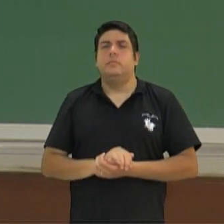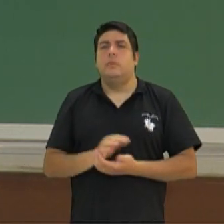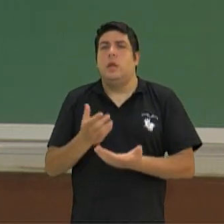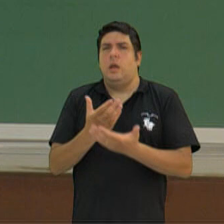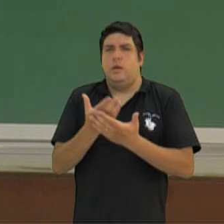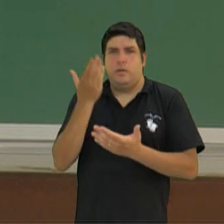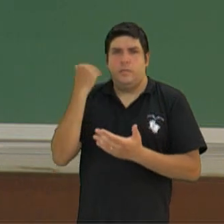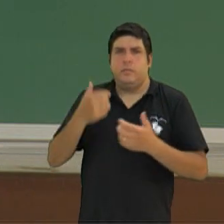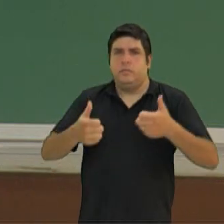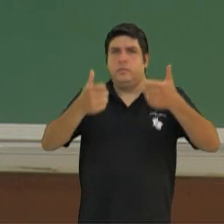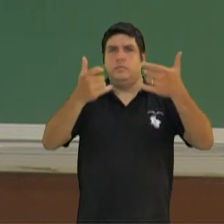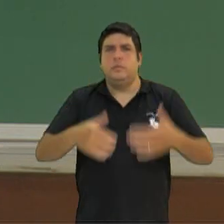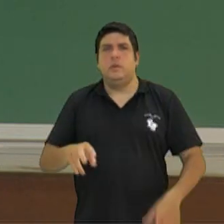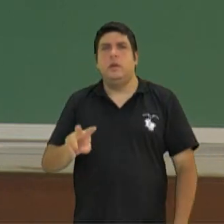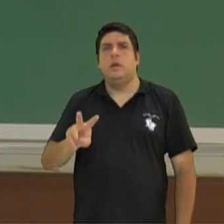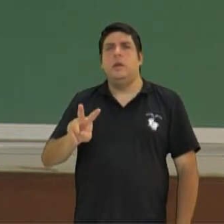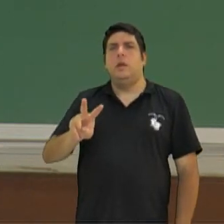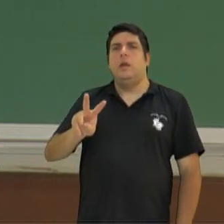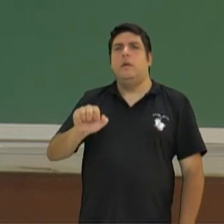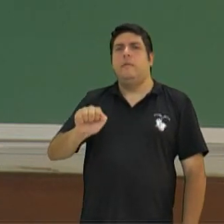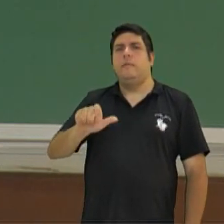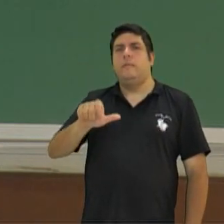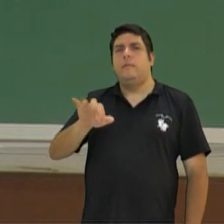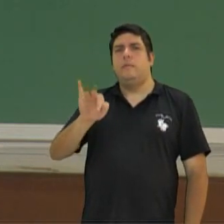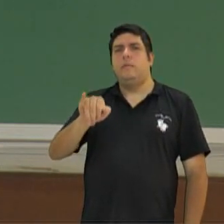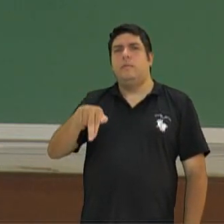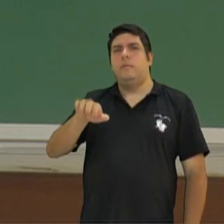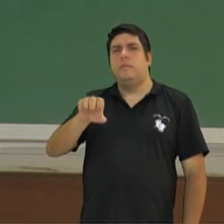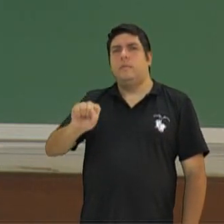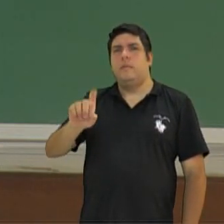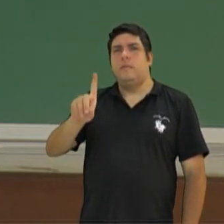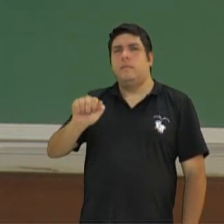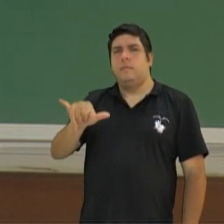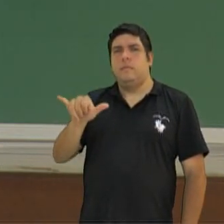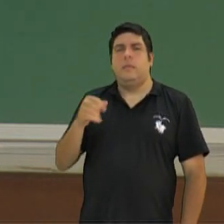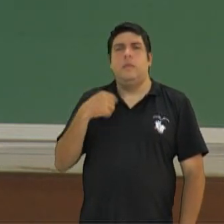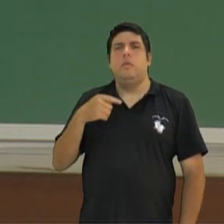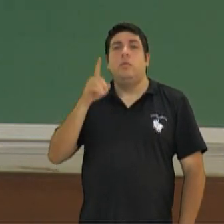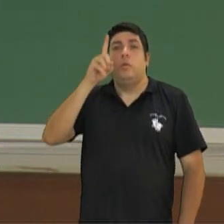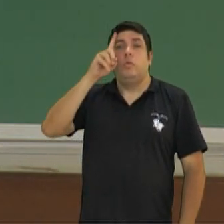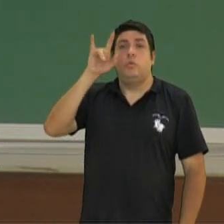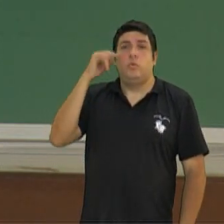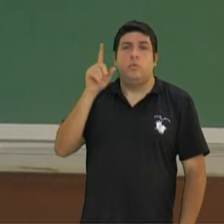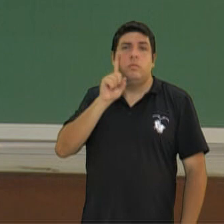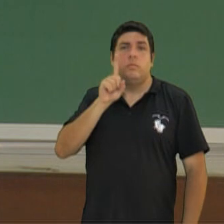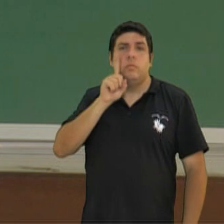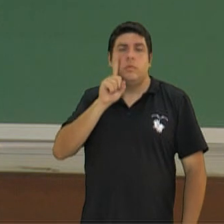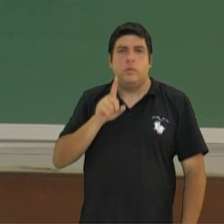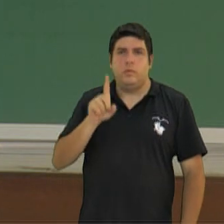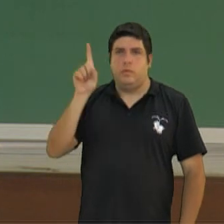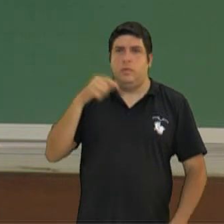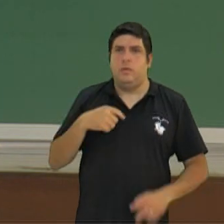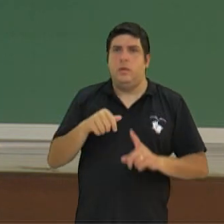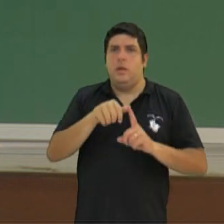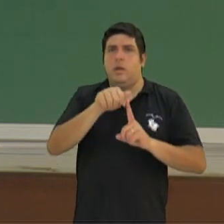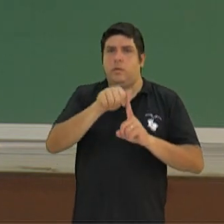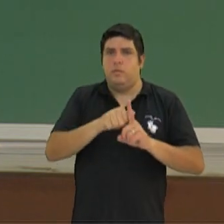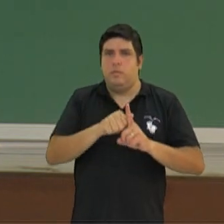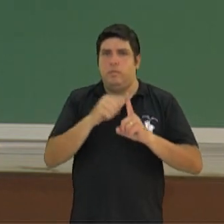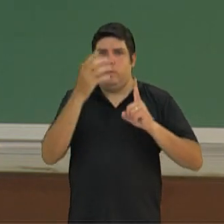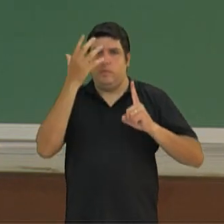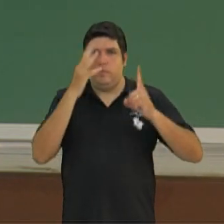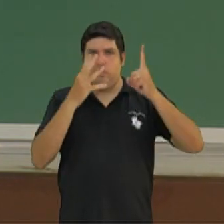falou sobre Valentine's Day, que é um feriado também muito celebrado lá nos Estados Unidos no começo do ano, em fevereiro,